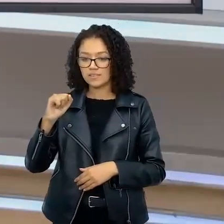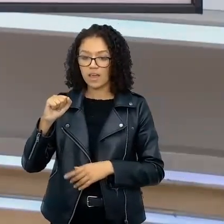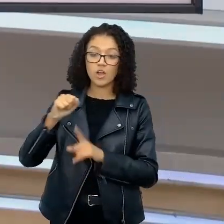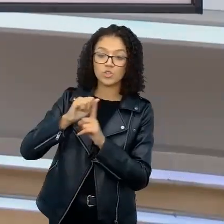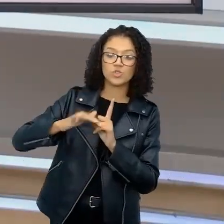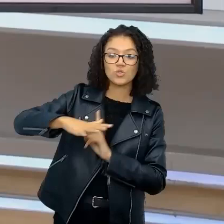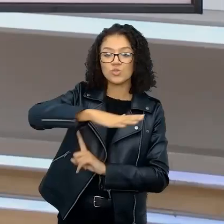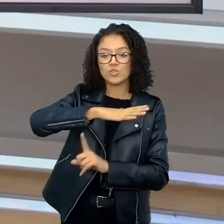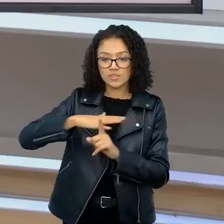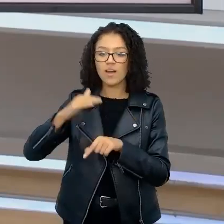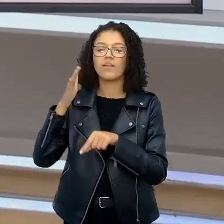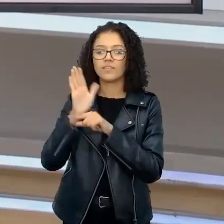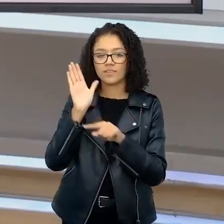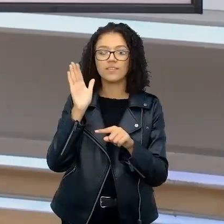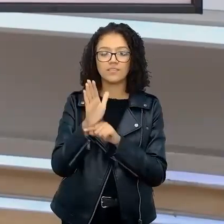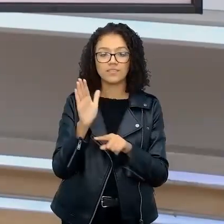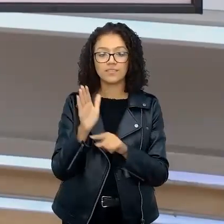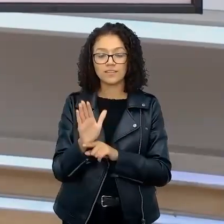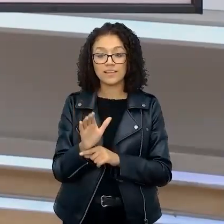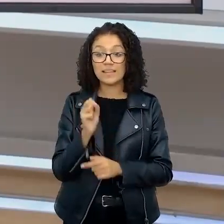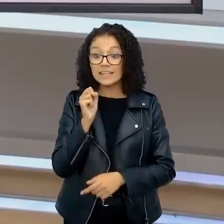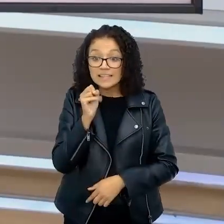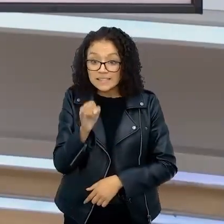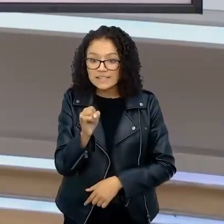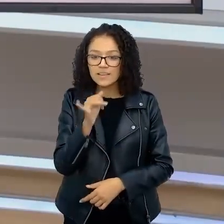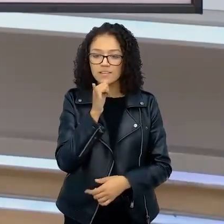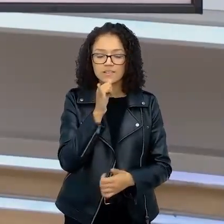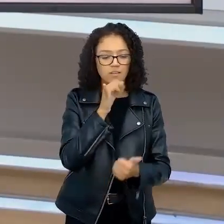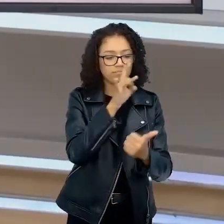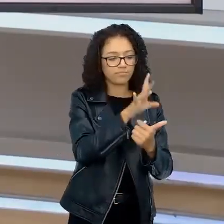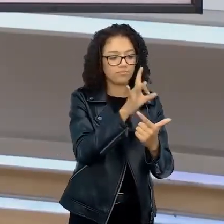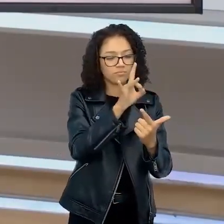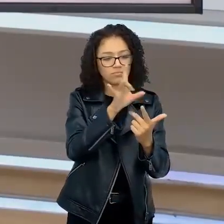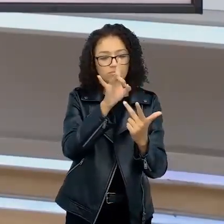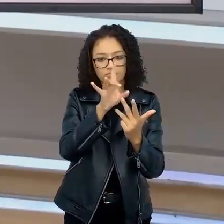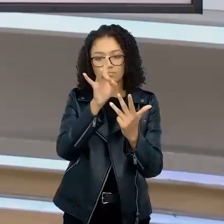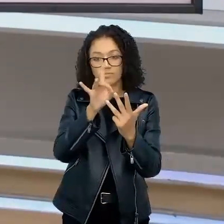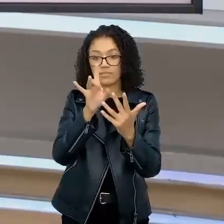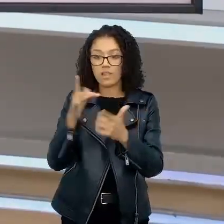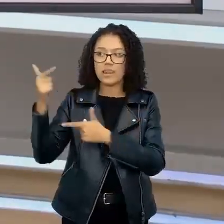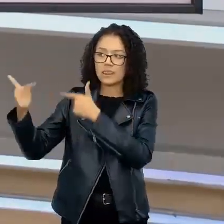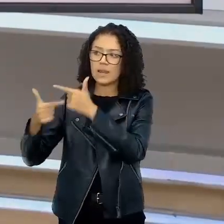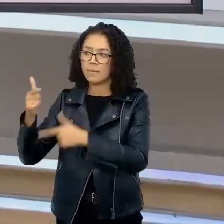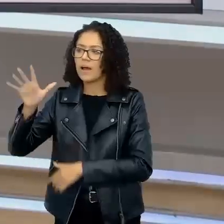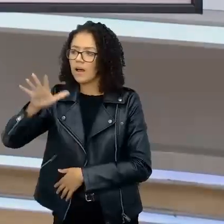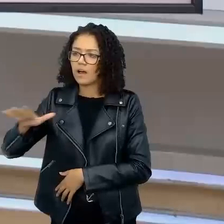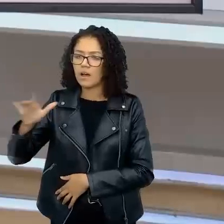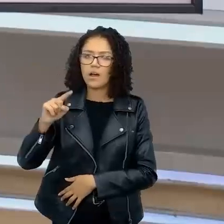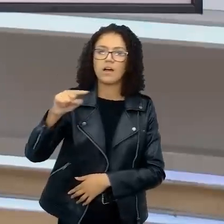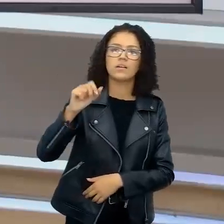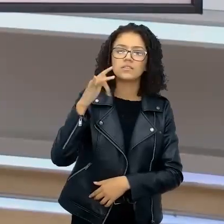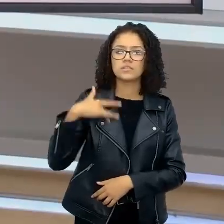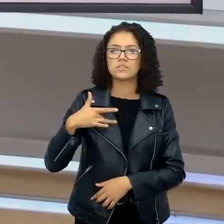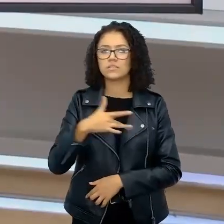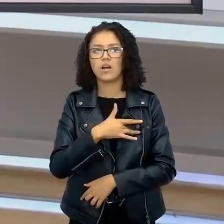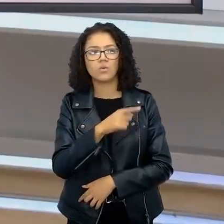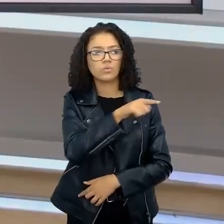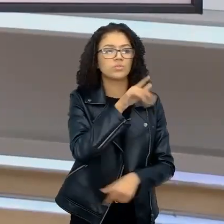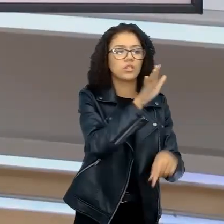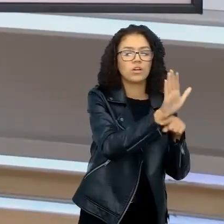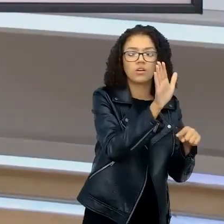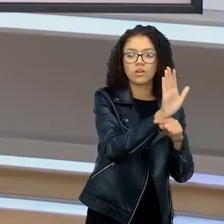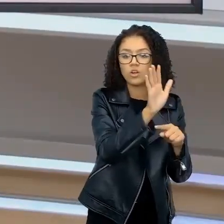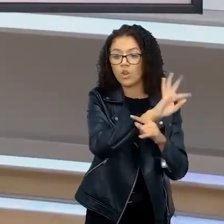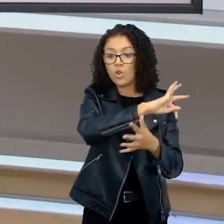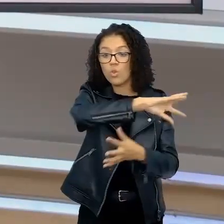nessas outras demandas. Se cada serviço trabalha de forma fragmentada, saúde de um lado, educação de outro, assistência de outro,